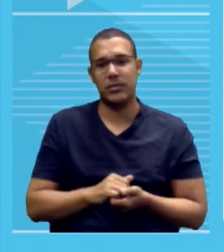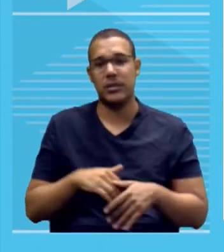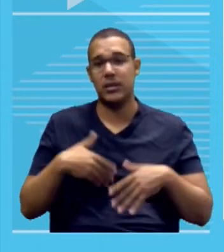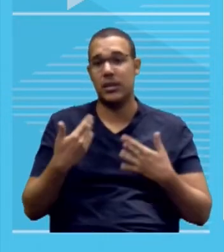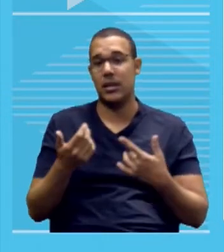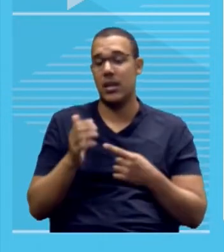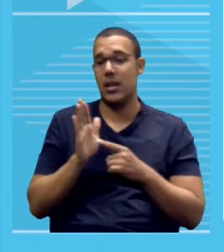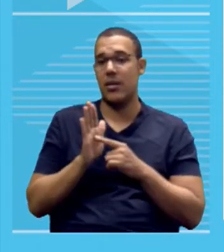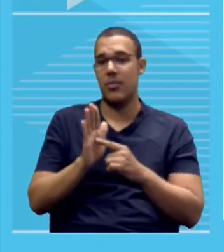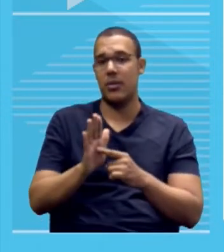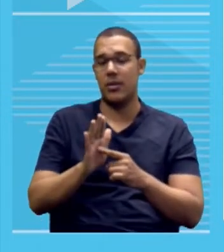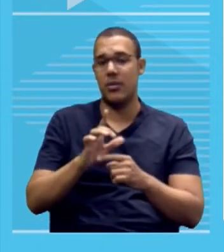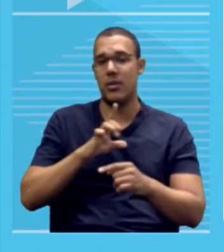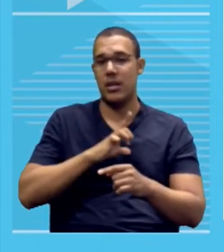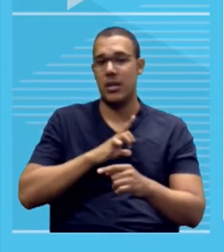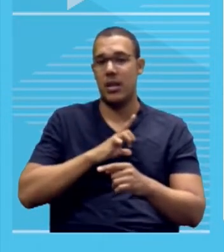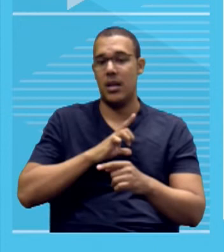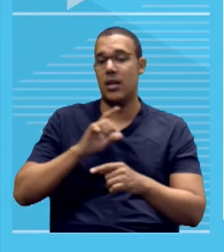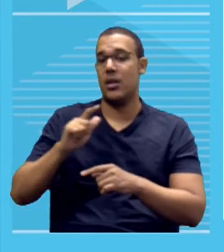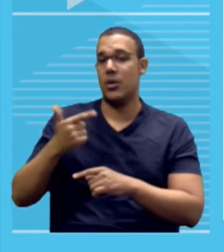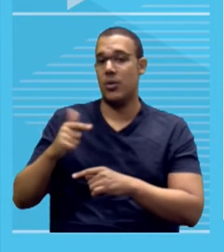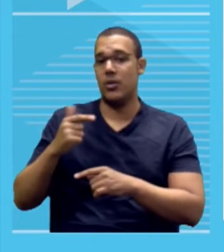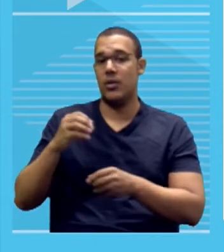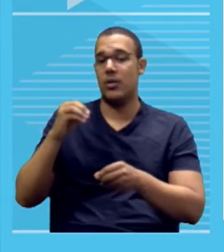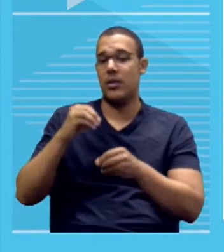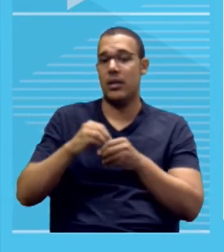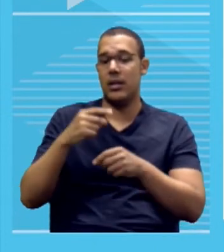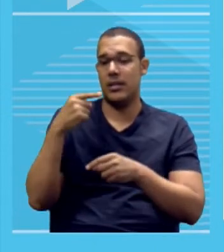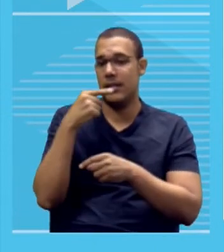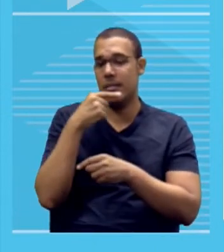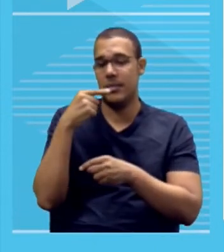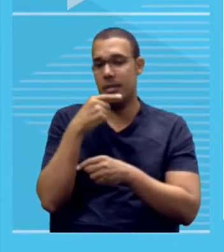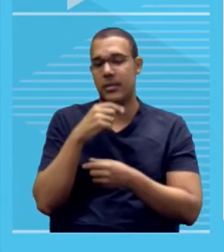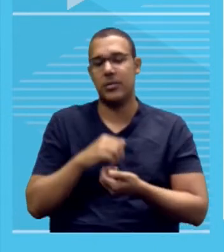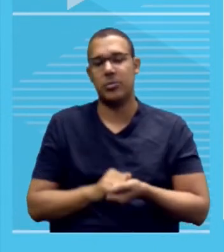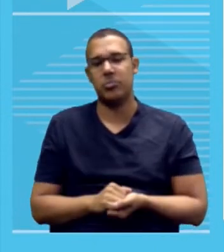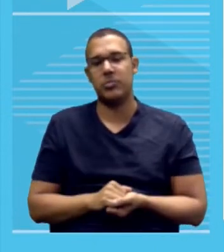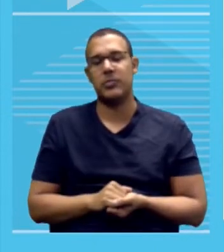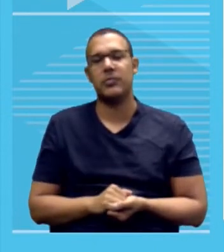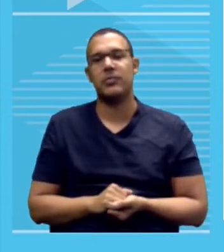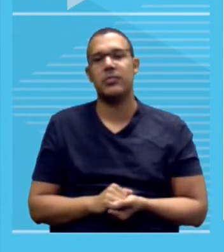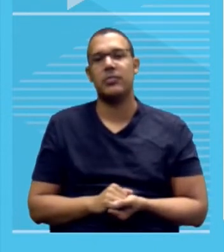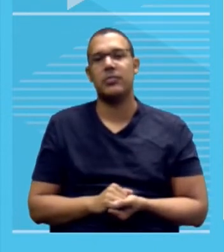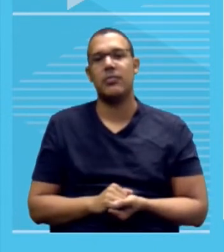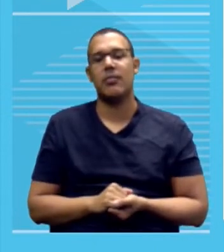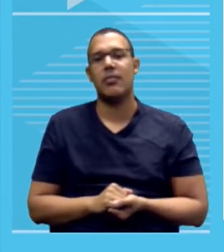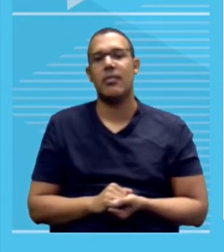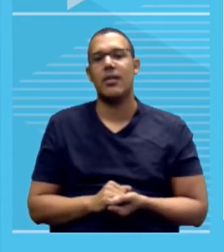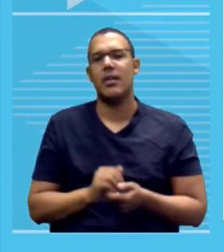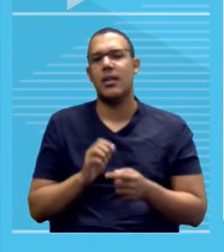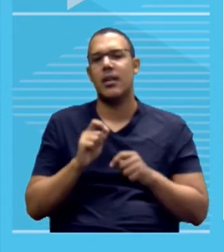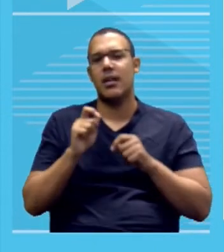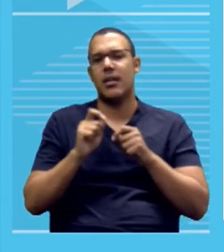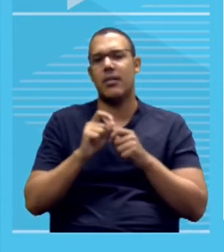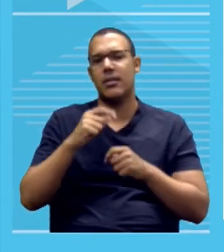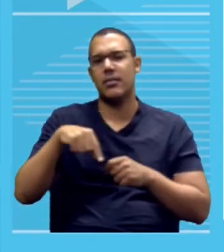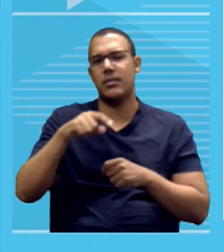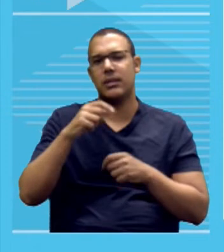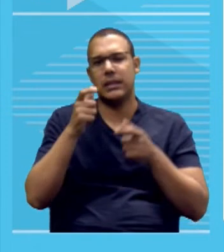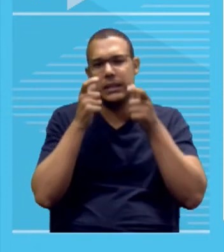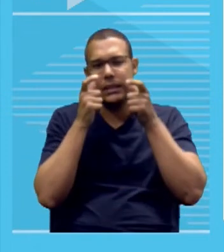o que é que ai o que é que não há na tua pasta de dente é claro tá fazendo com que você se interesse